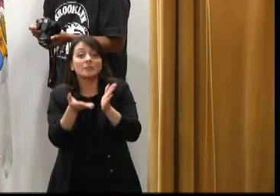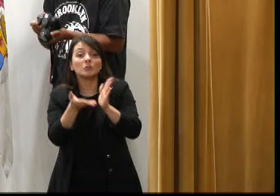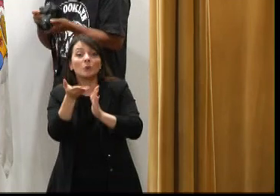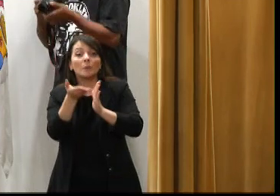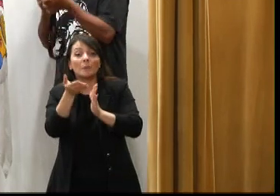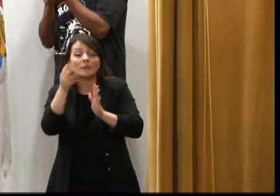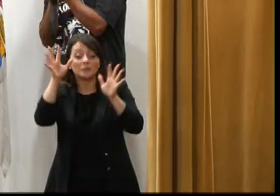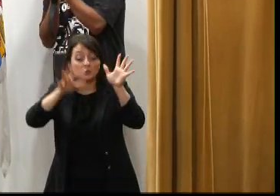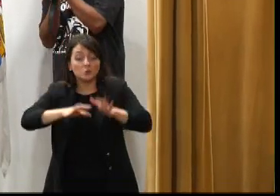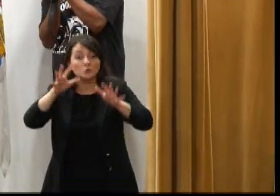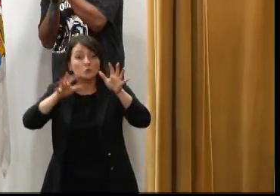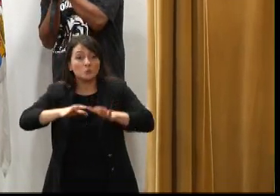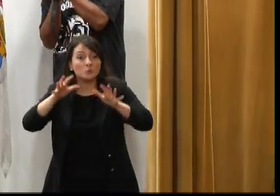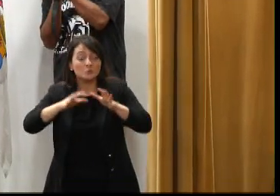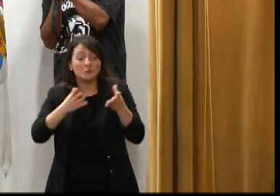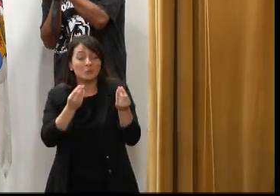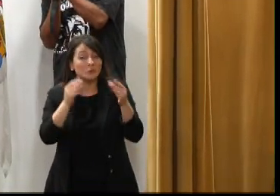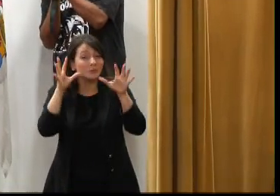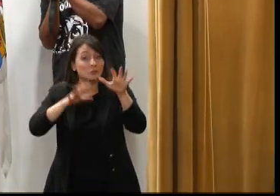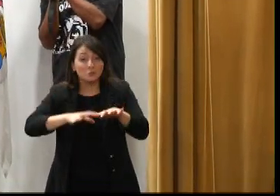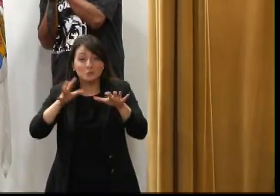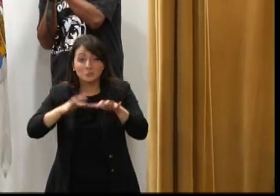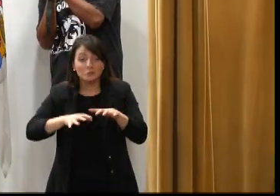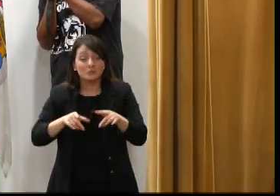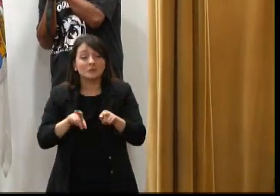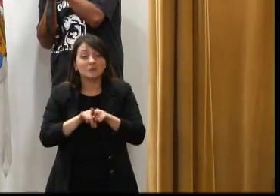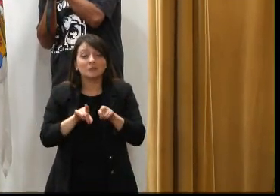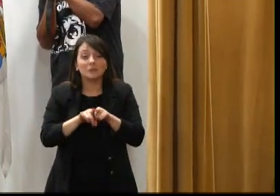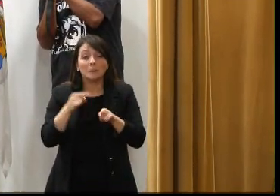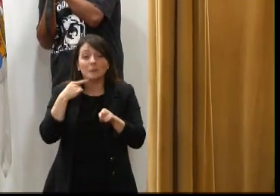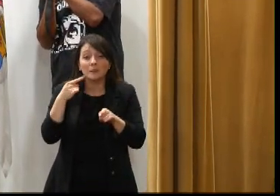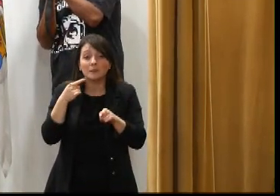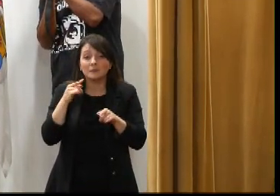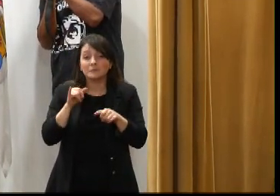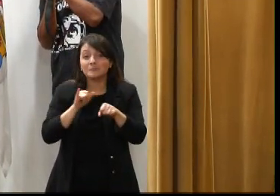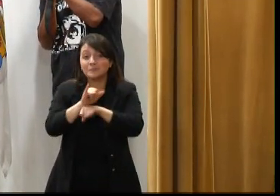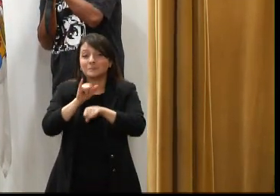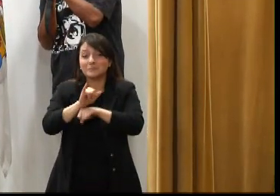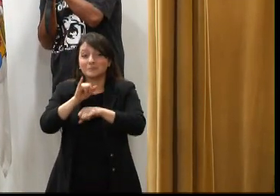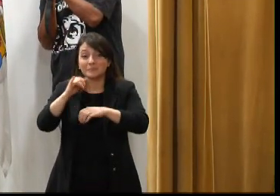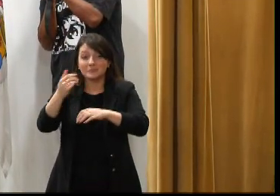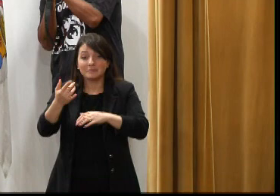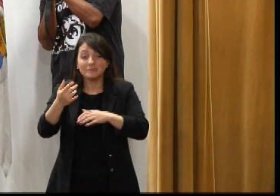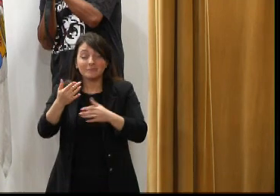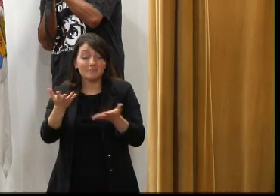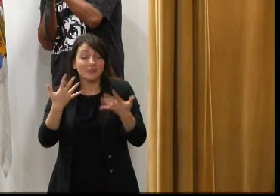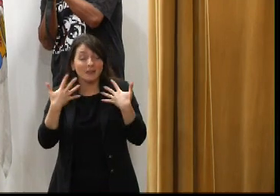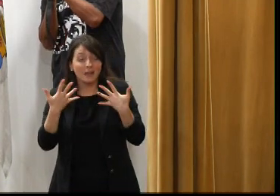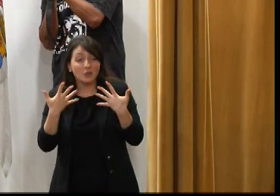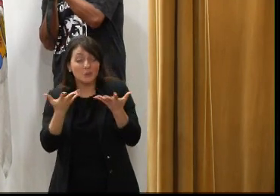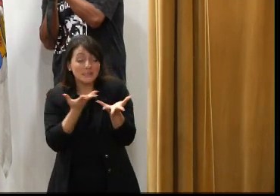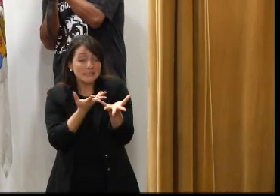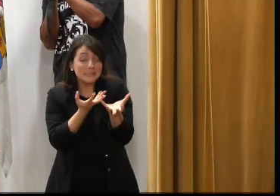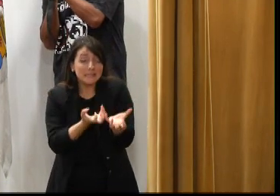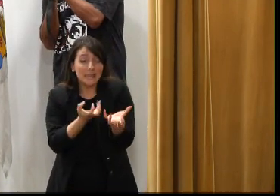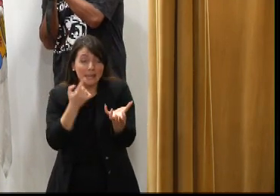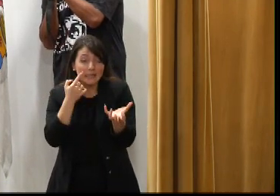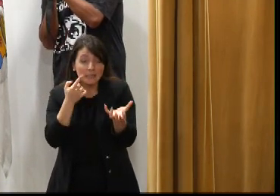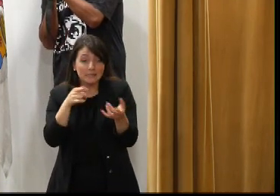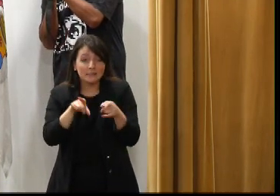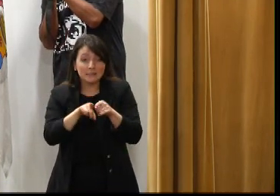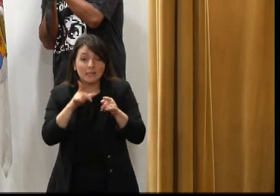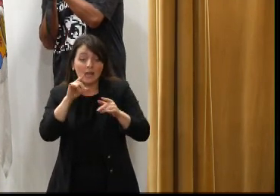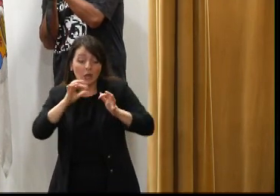de chuvas com alta confiança. E ainda diz que eventos extremos, como ondas de calor, secas e inundações, também